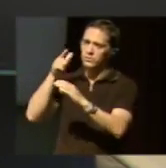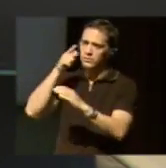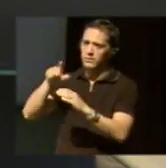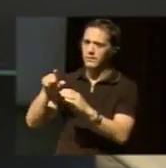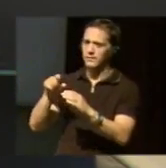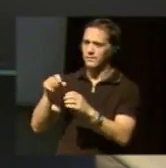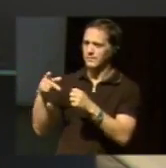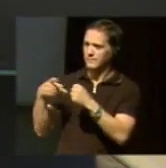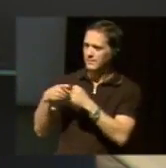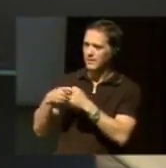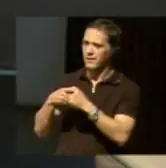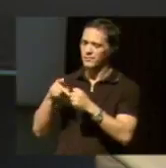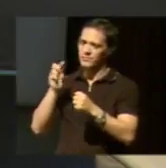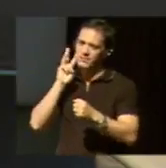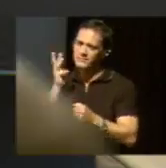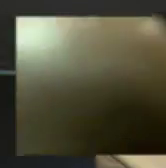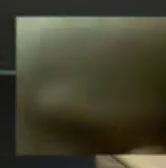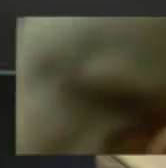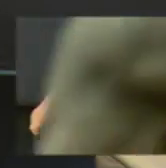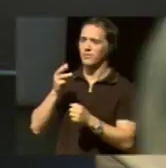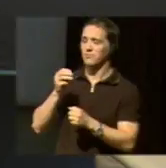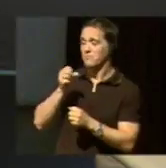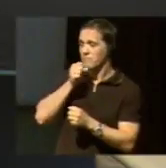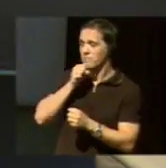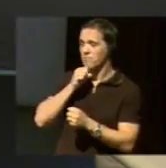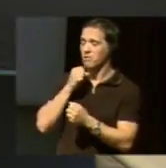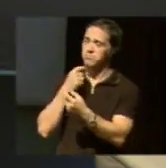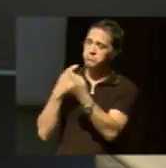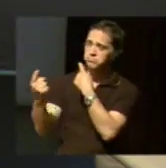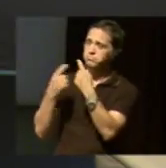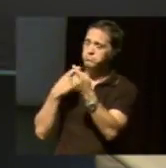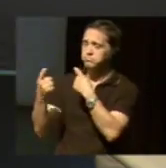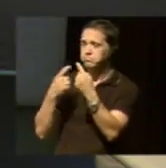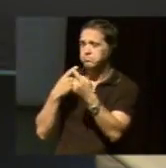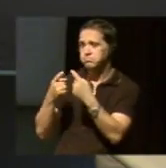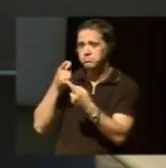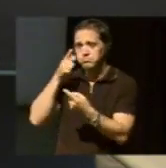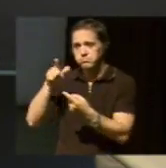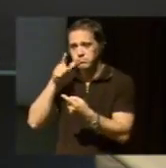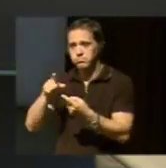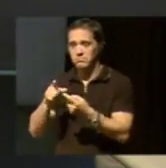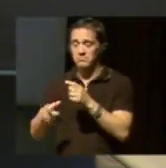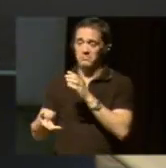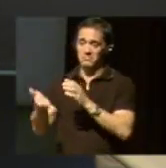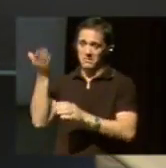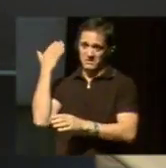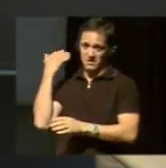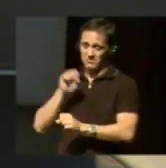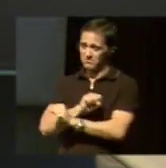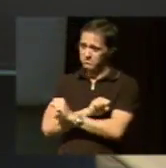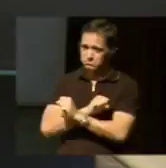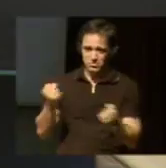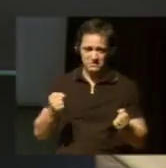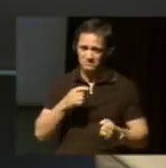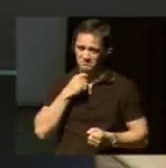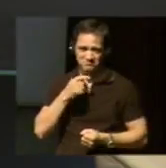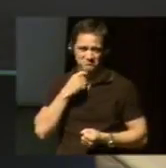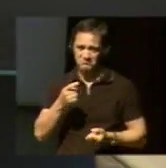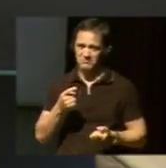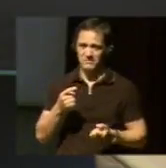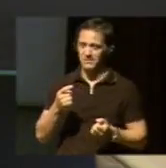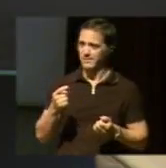Skype ou WhatsApp, pode conversar com os avós. Que isso antes era impossível, onde a gente só se